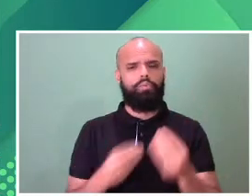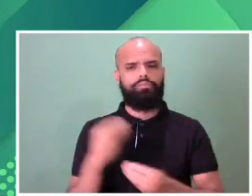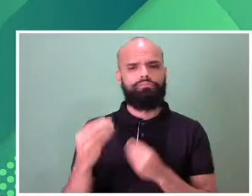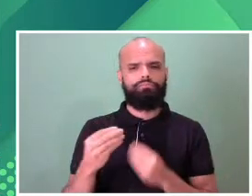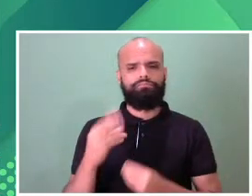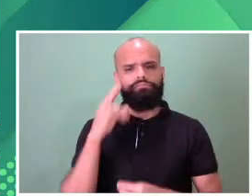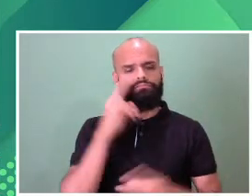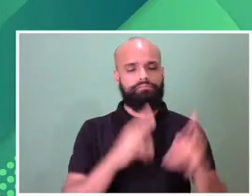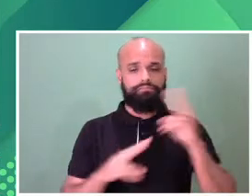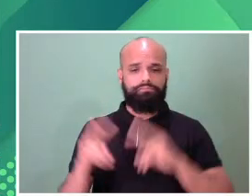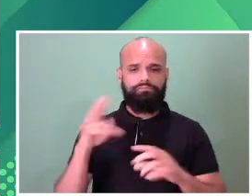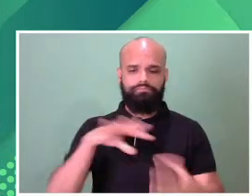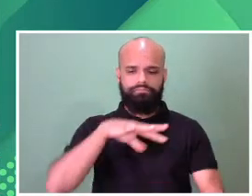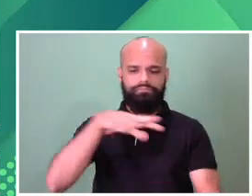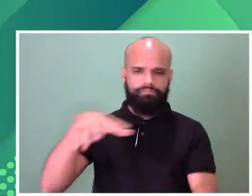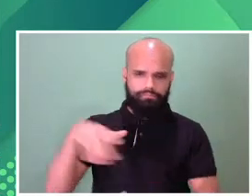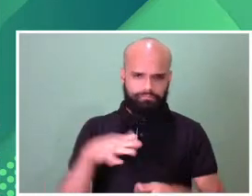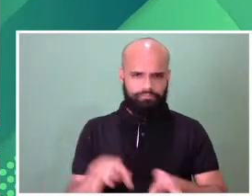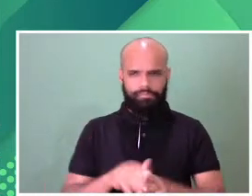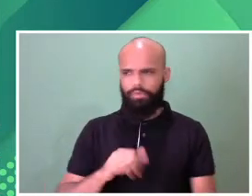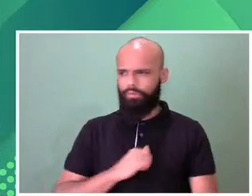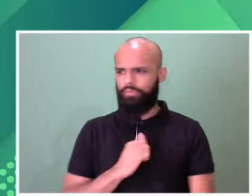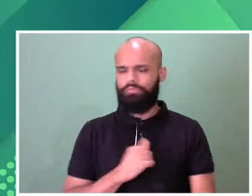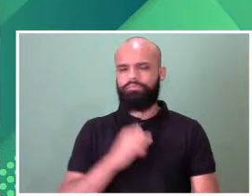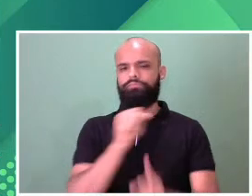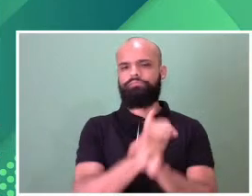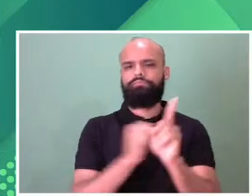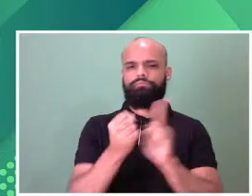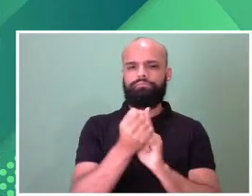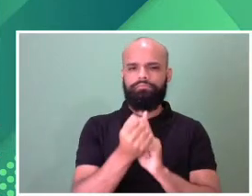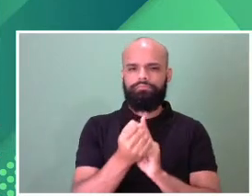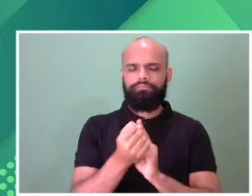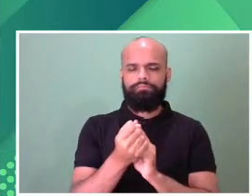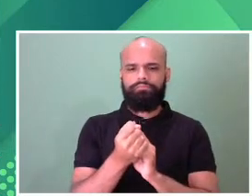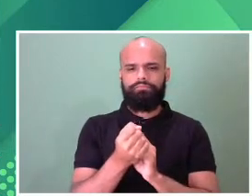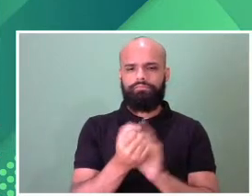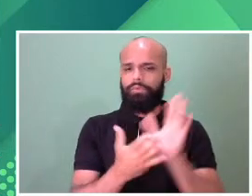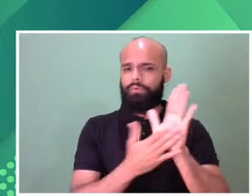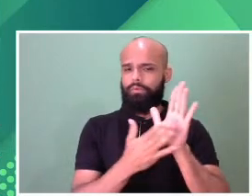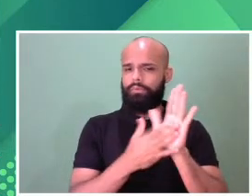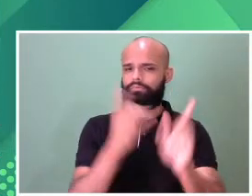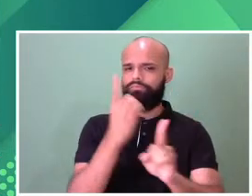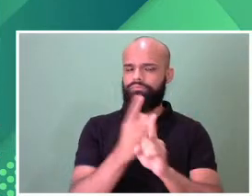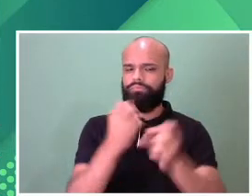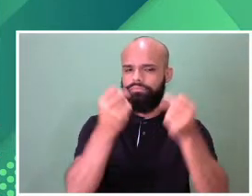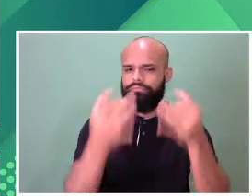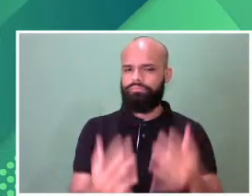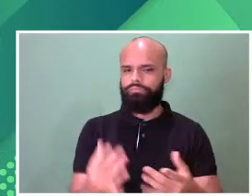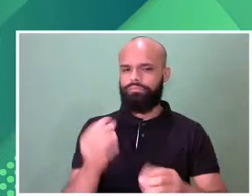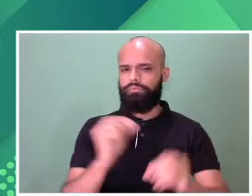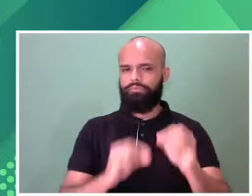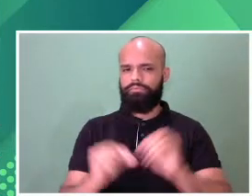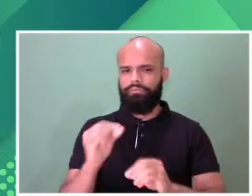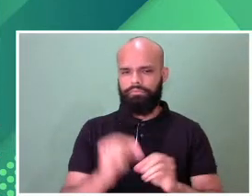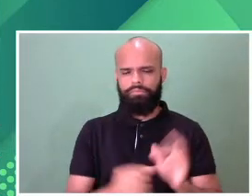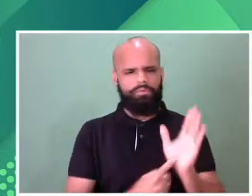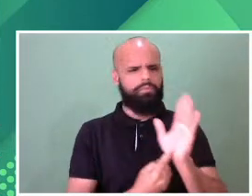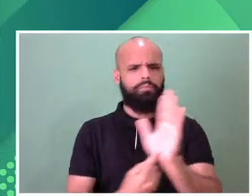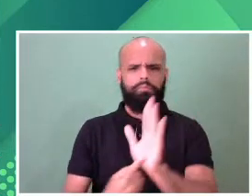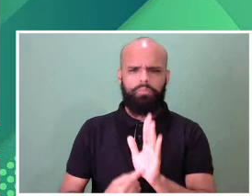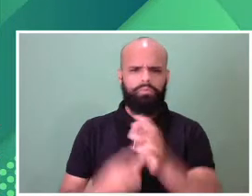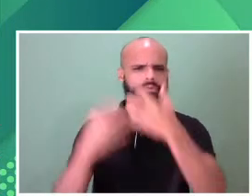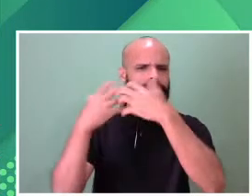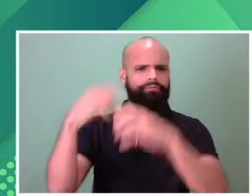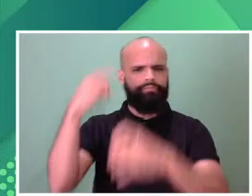globalmente majoritária e antropocêntrica da sociedade, pretendemos nesse encontro lançar não apenas reflexões de cunho